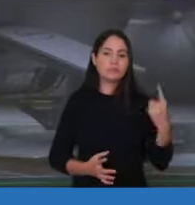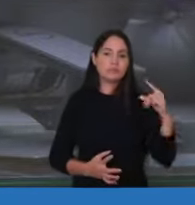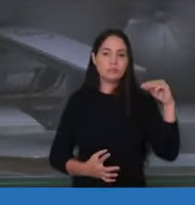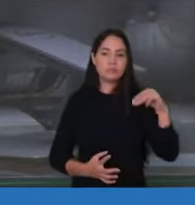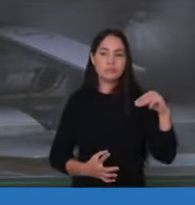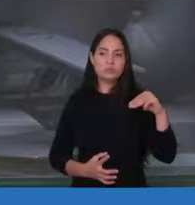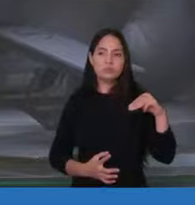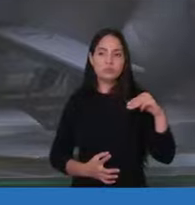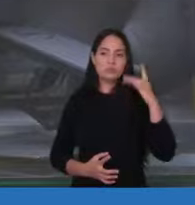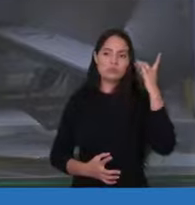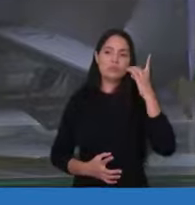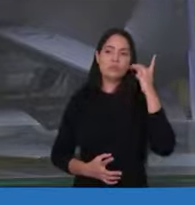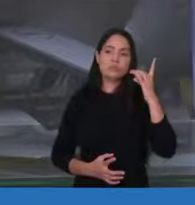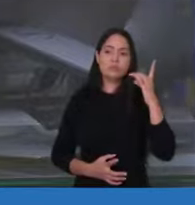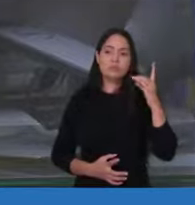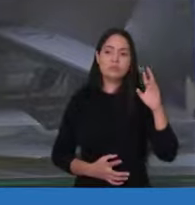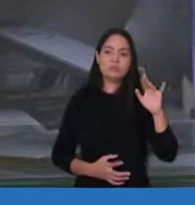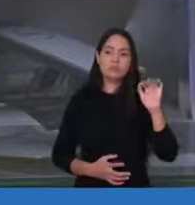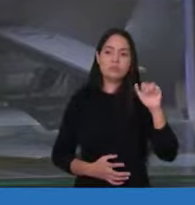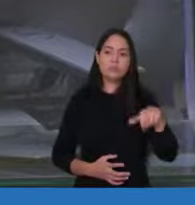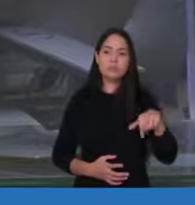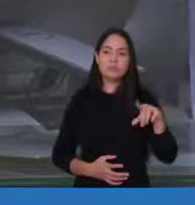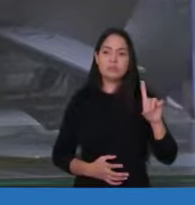deputado Raymond Ottoni.